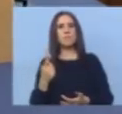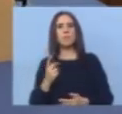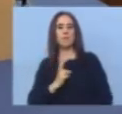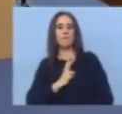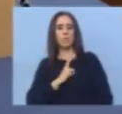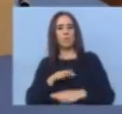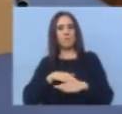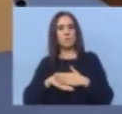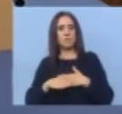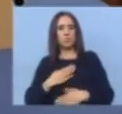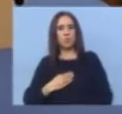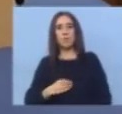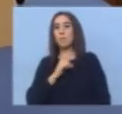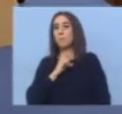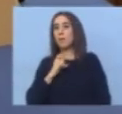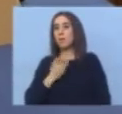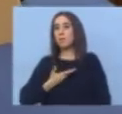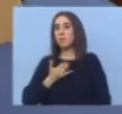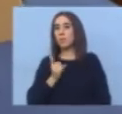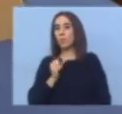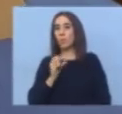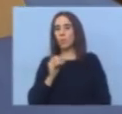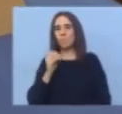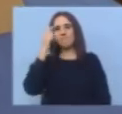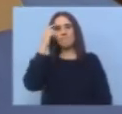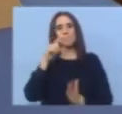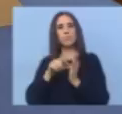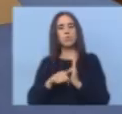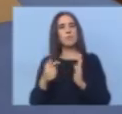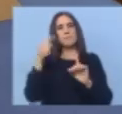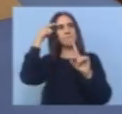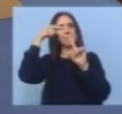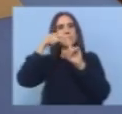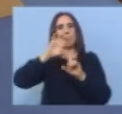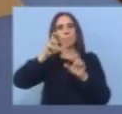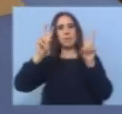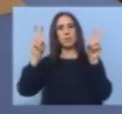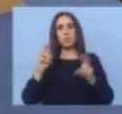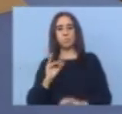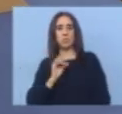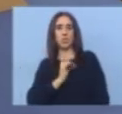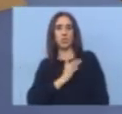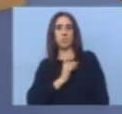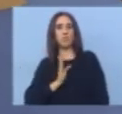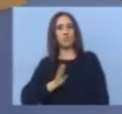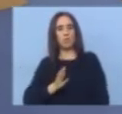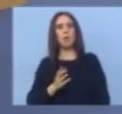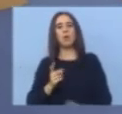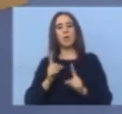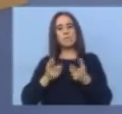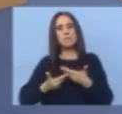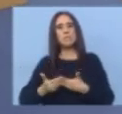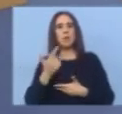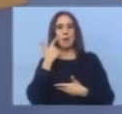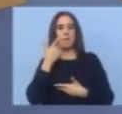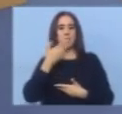faculdade, e o padre Diogo sugeriu um projeto que era a Missão País, que já existia no Chile, e eles começaram, supostamente